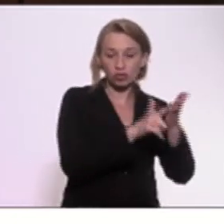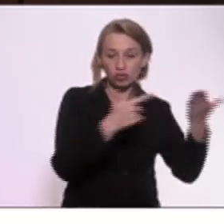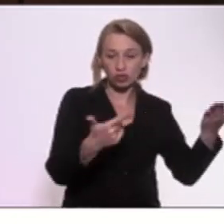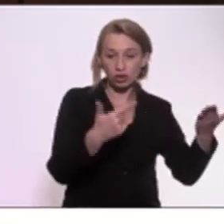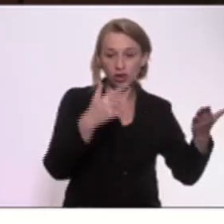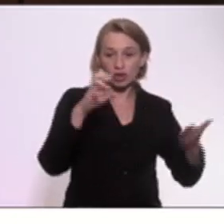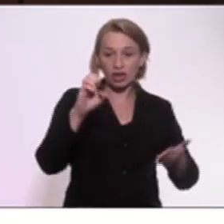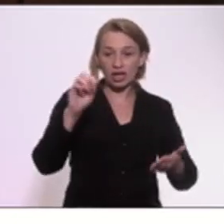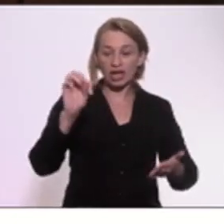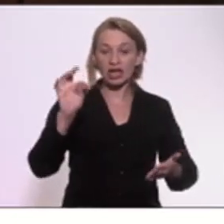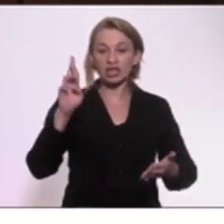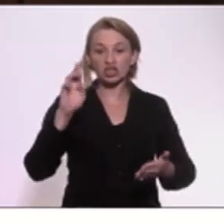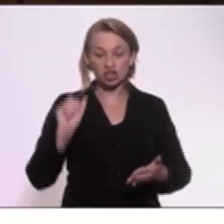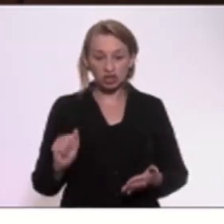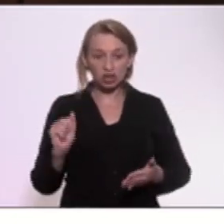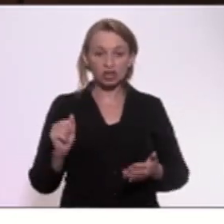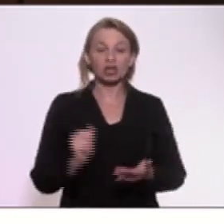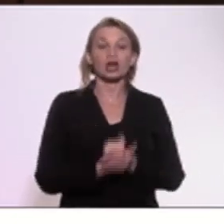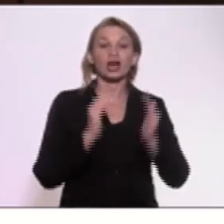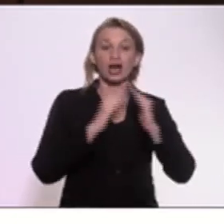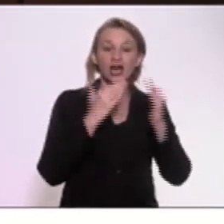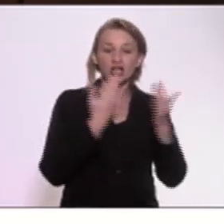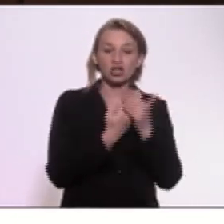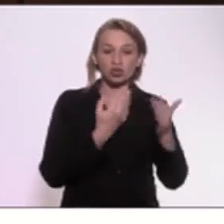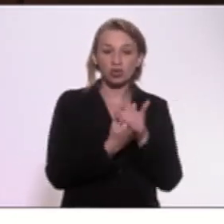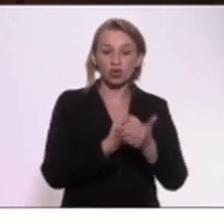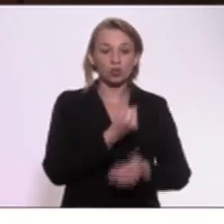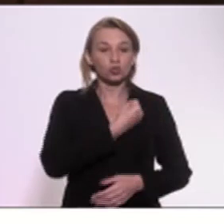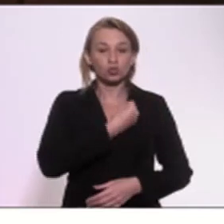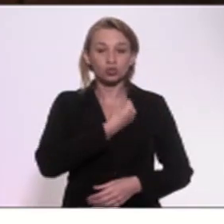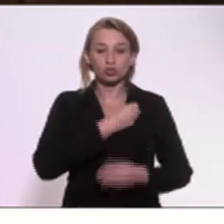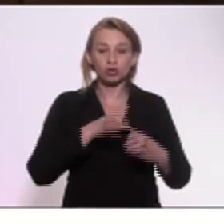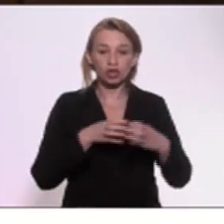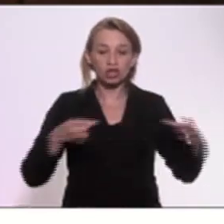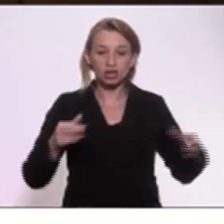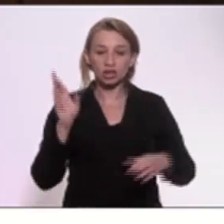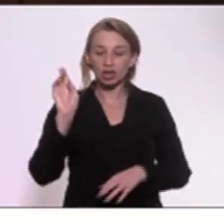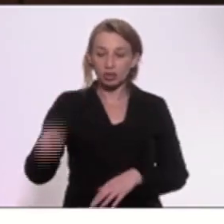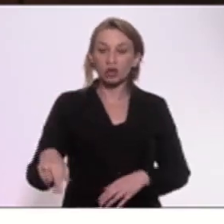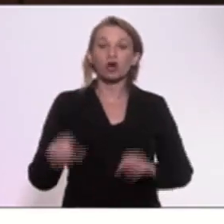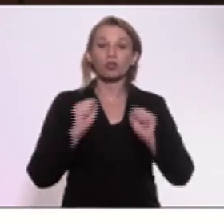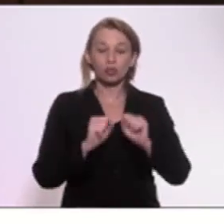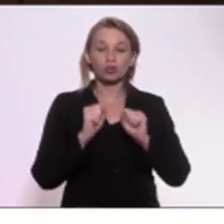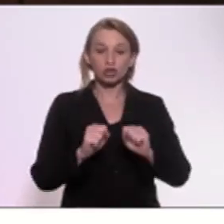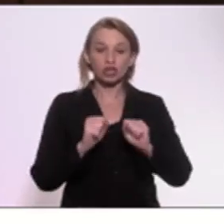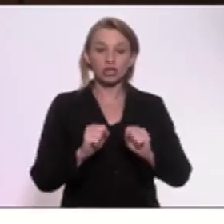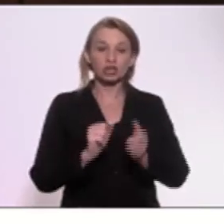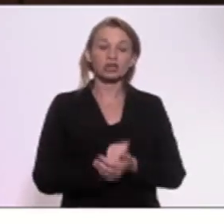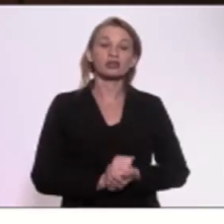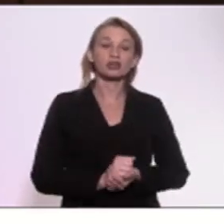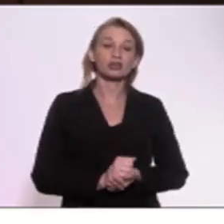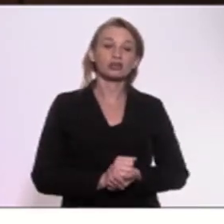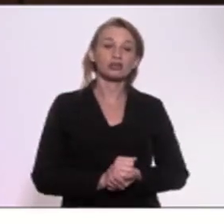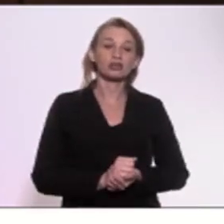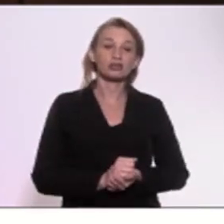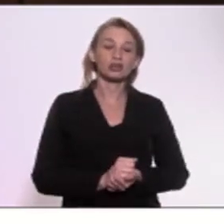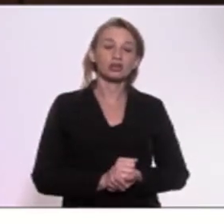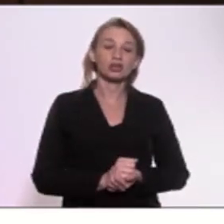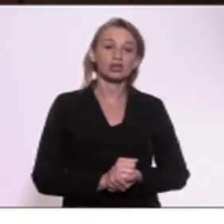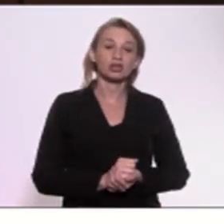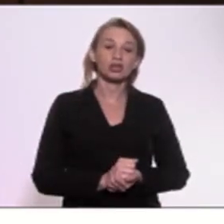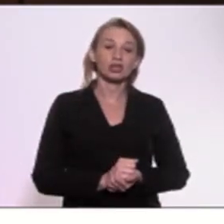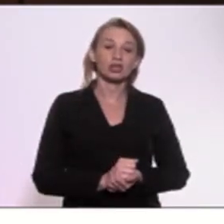Extra, que as escolas que tivessem altos índices de reprovação poderiam ser submetidas,